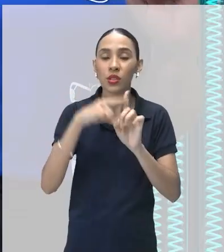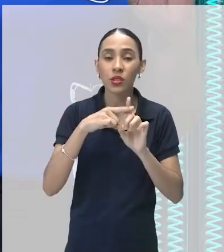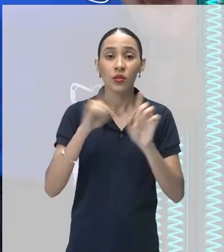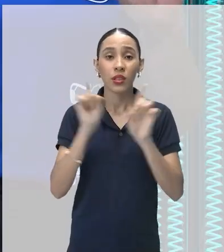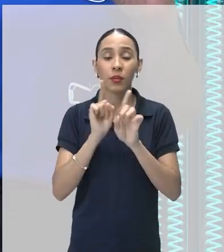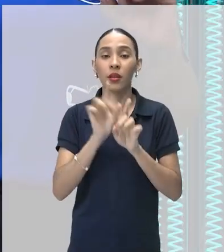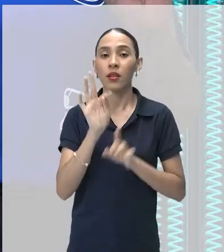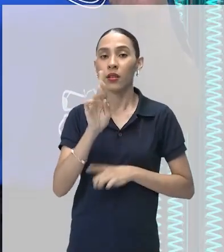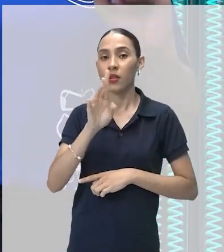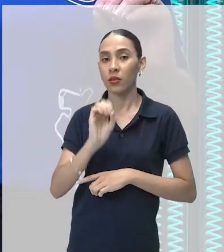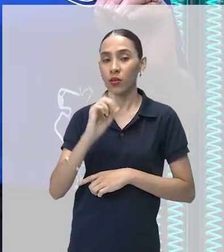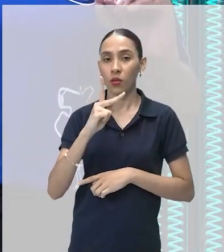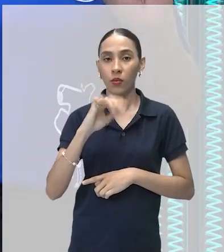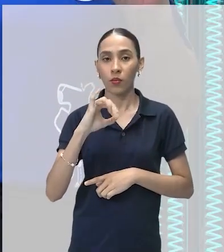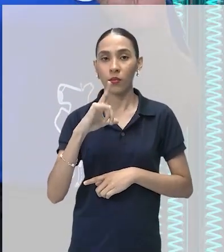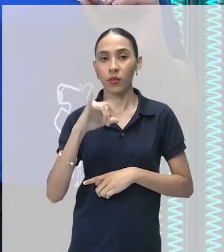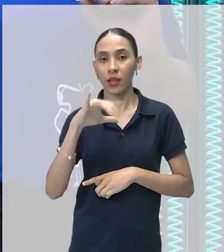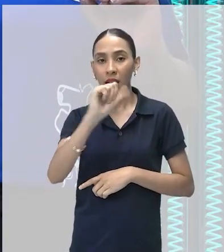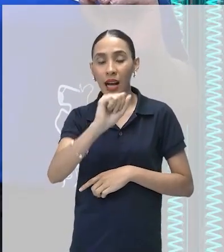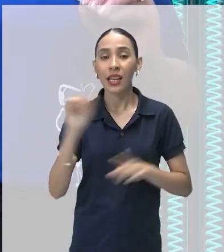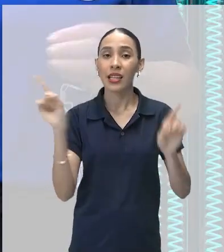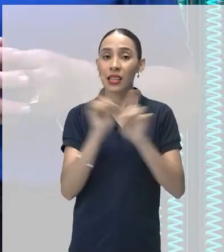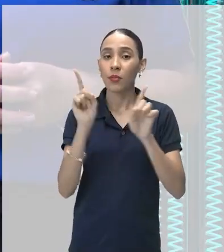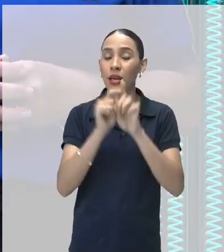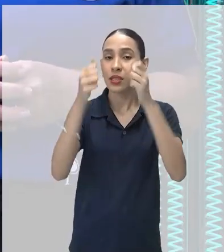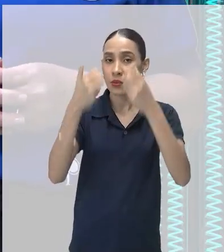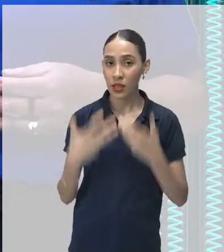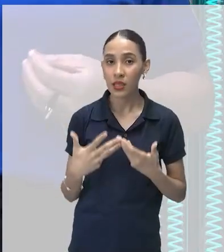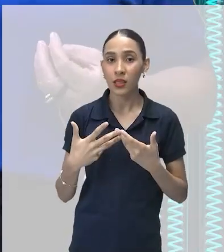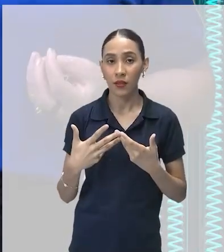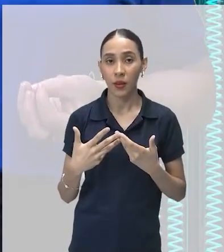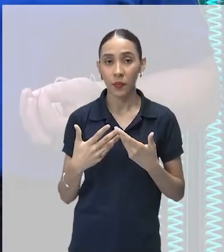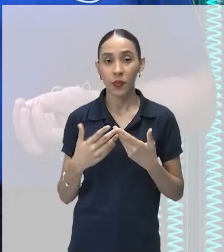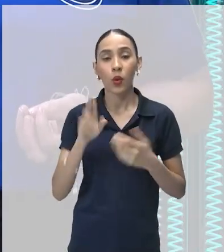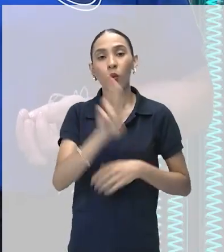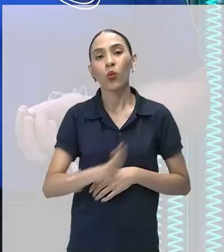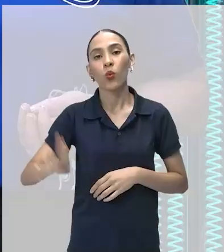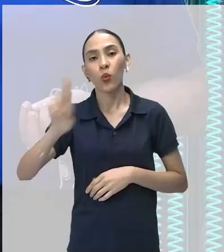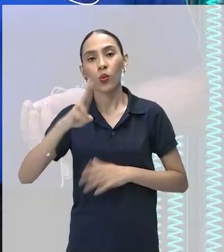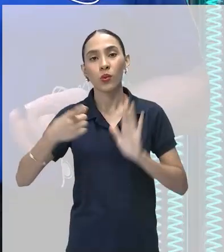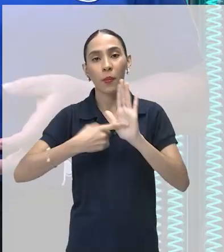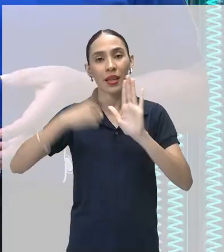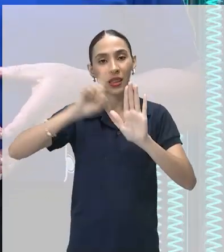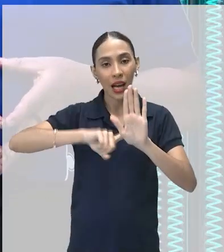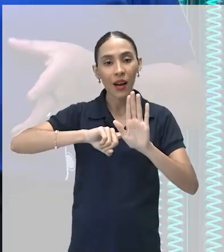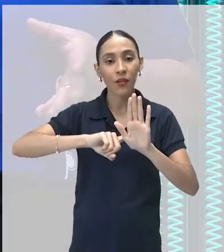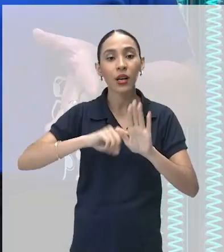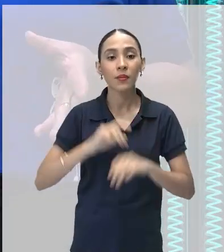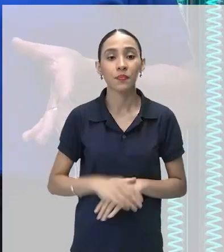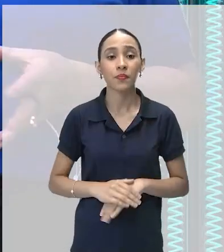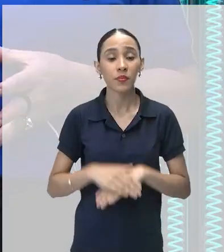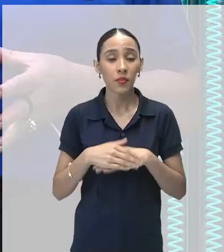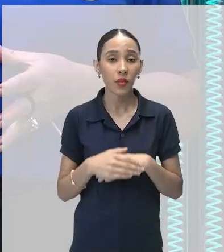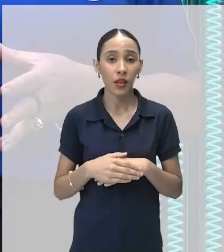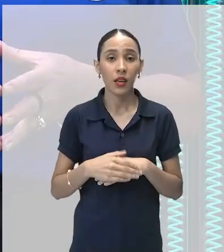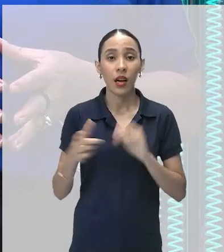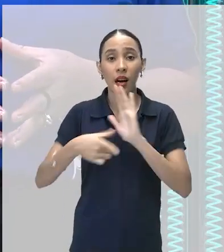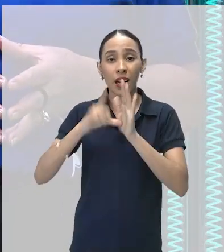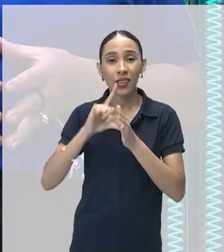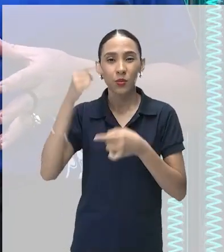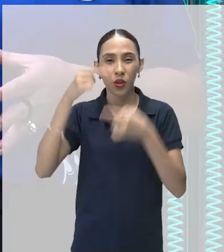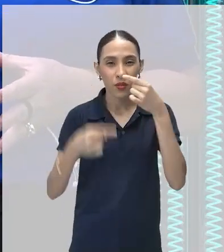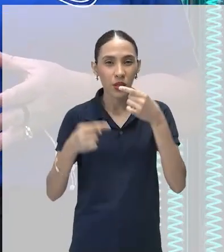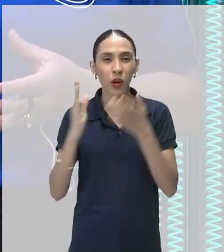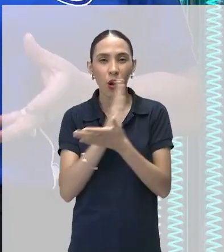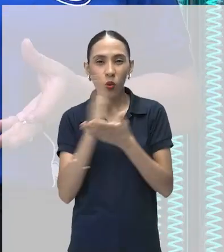como a Tropicália, também falava, certo? O uso de metáforas. Devido à censura, muitos